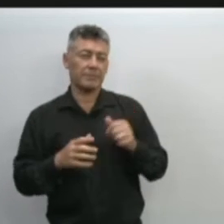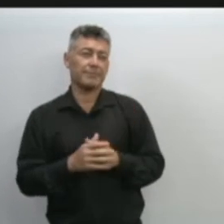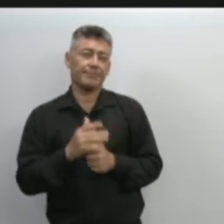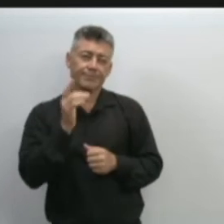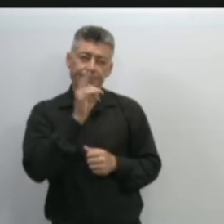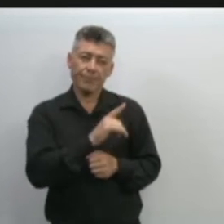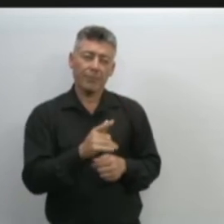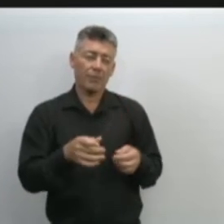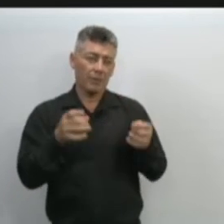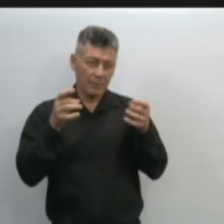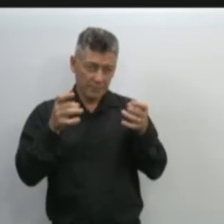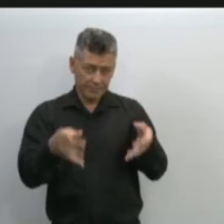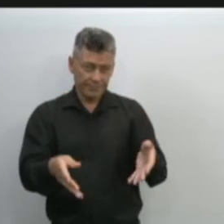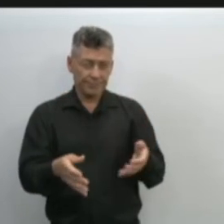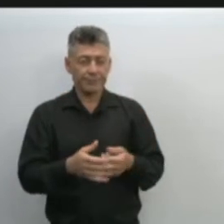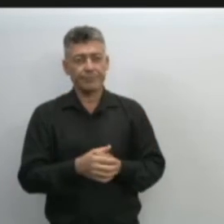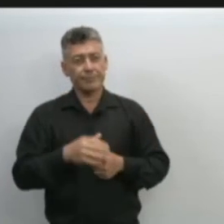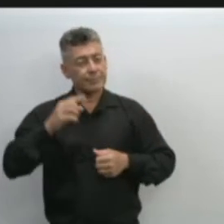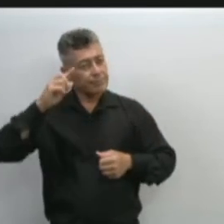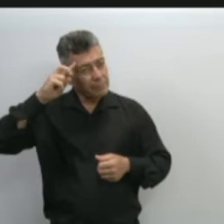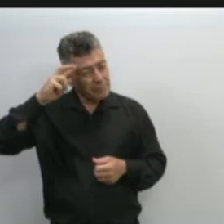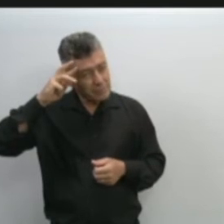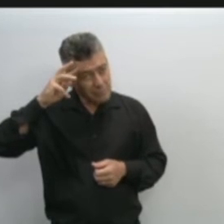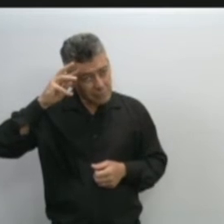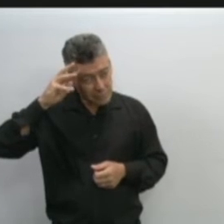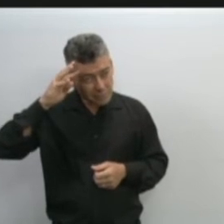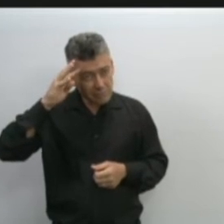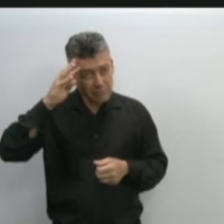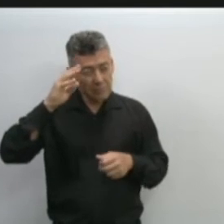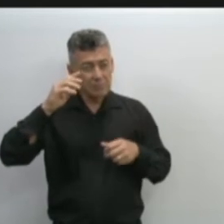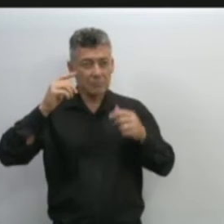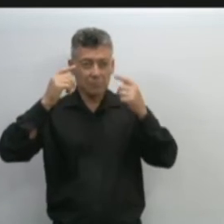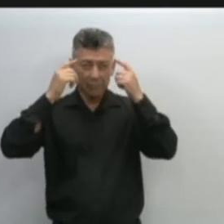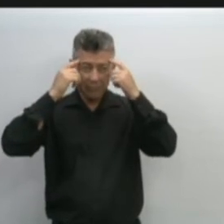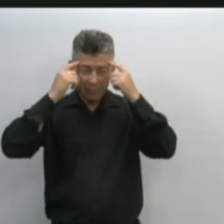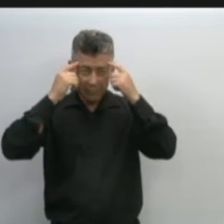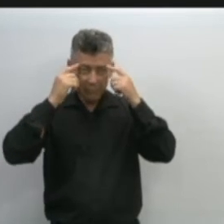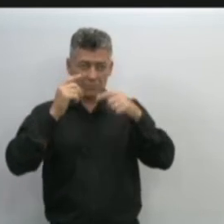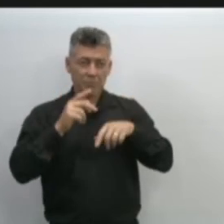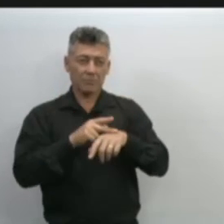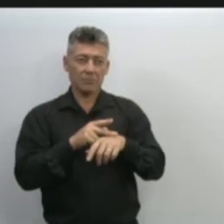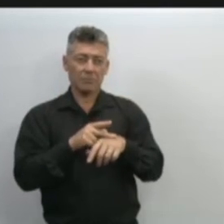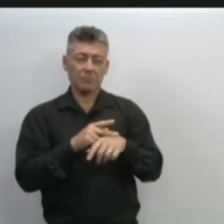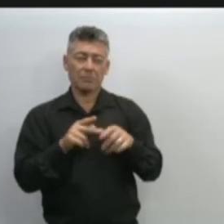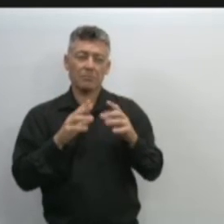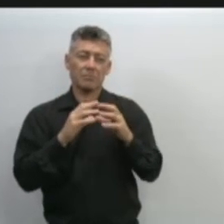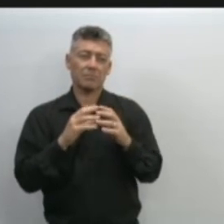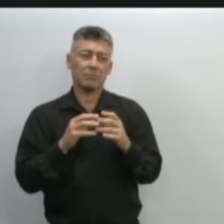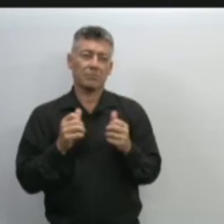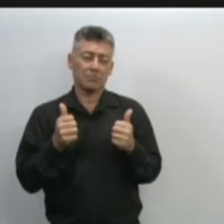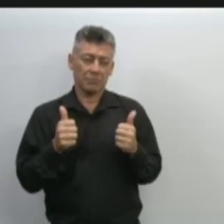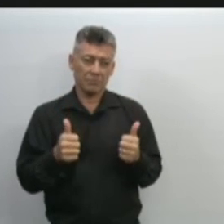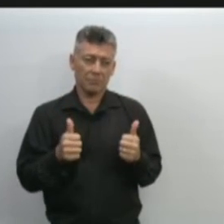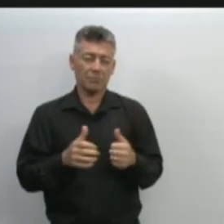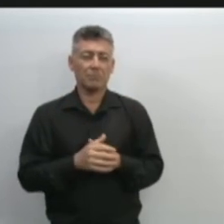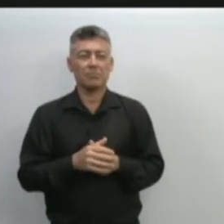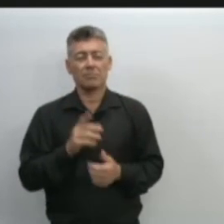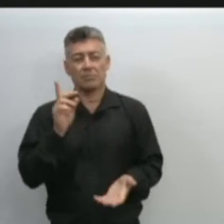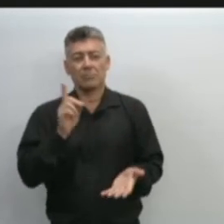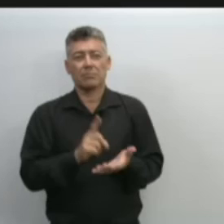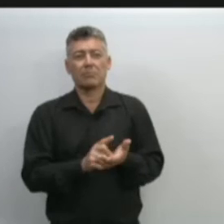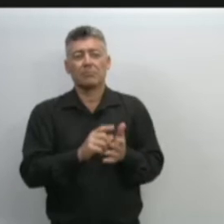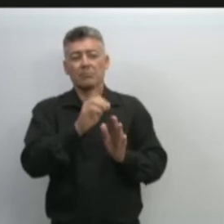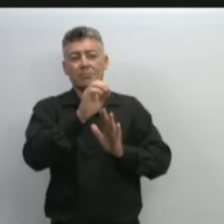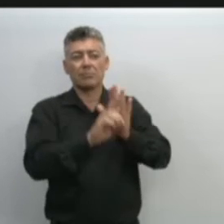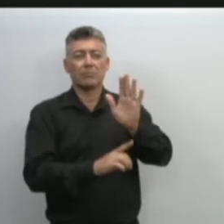garanta que todos os dias é dia de consciência negra e tem um estatuto, é a garantia disso, de fato, de